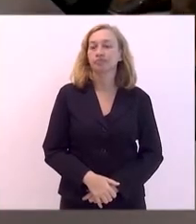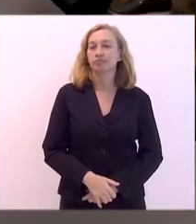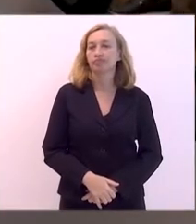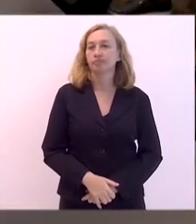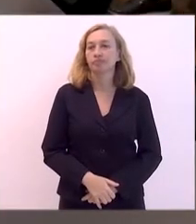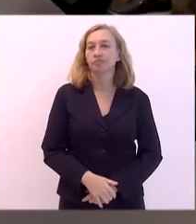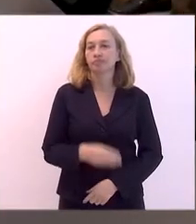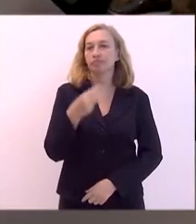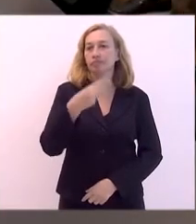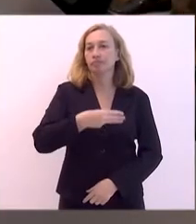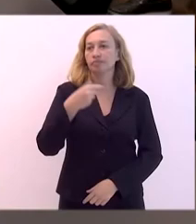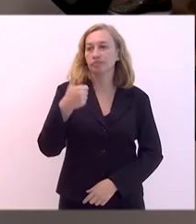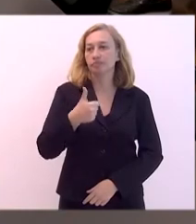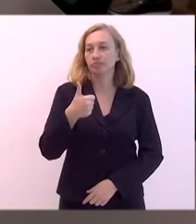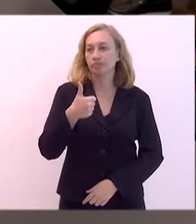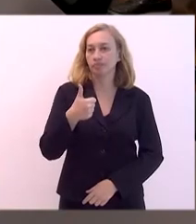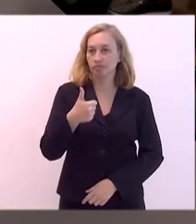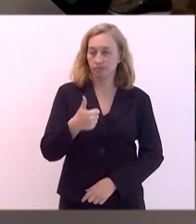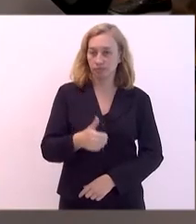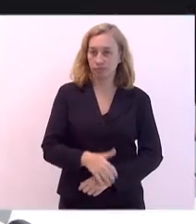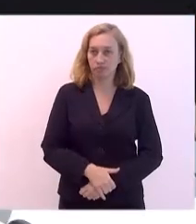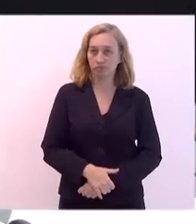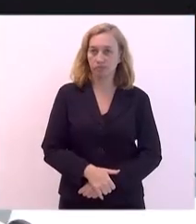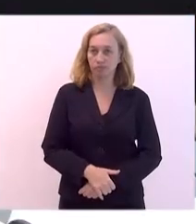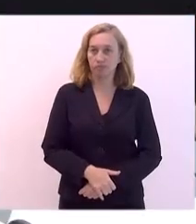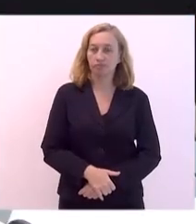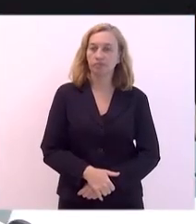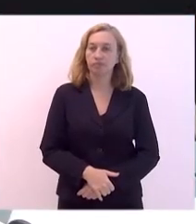no 31,